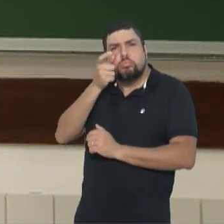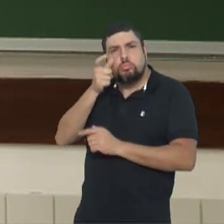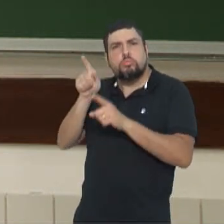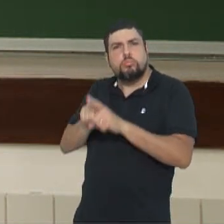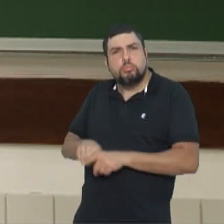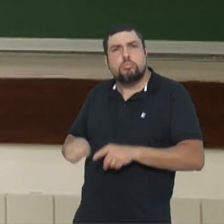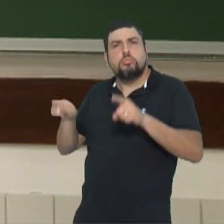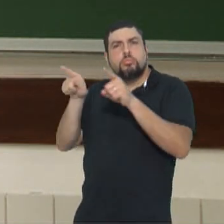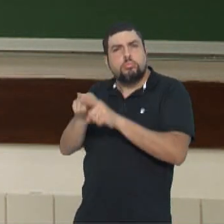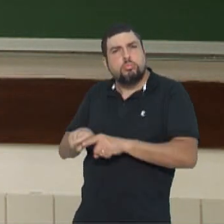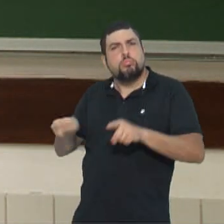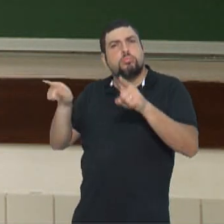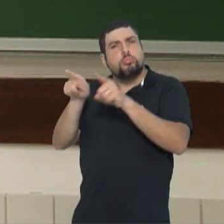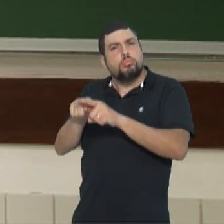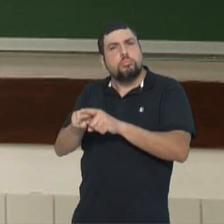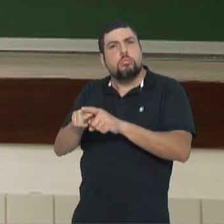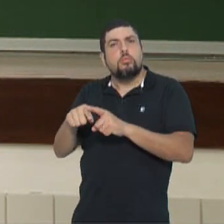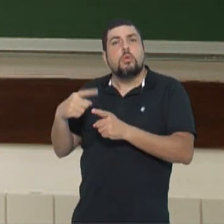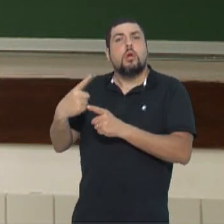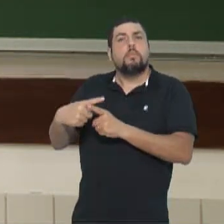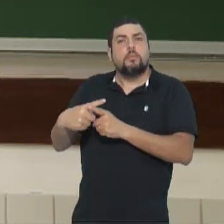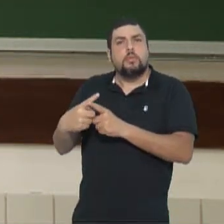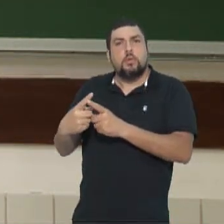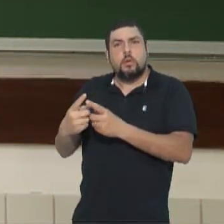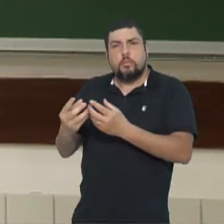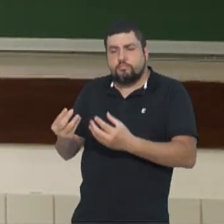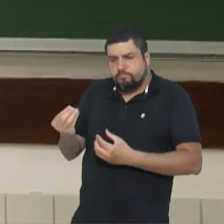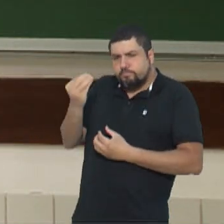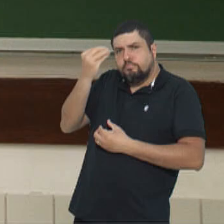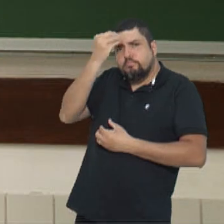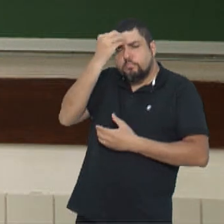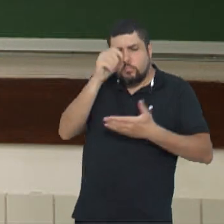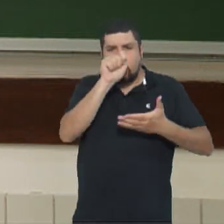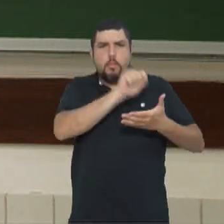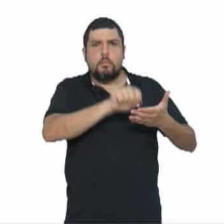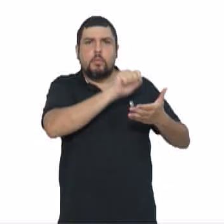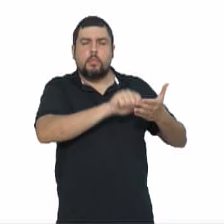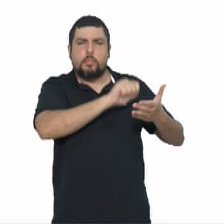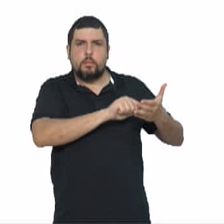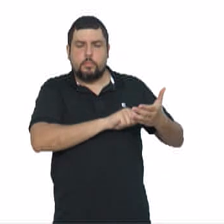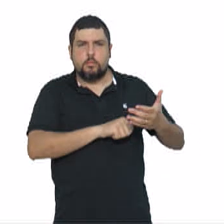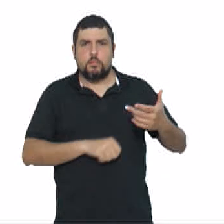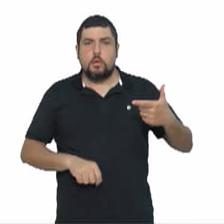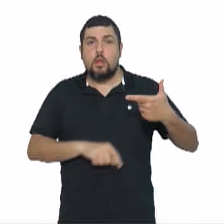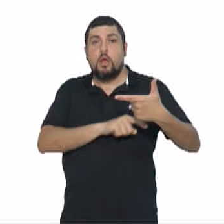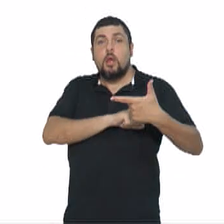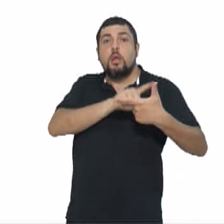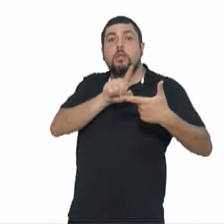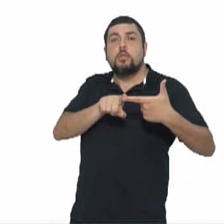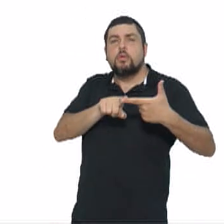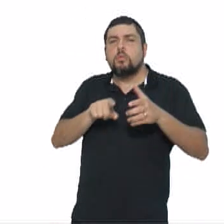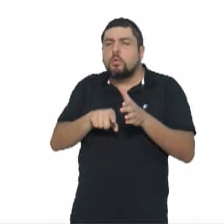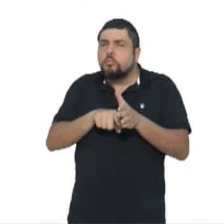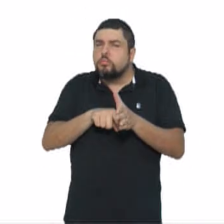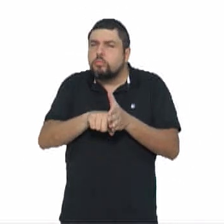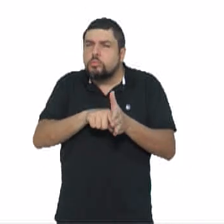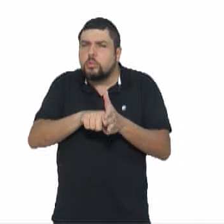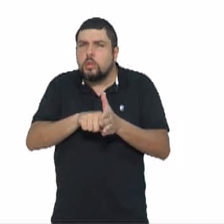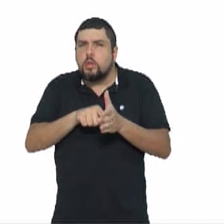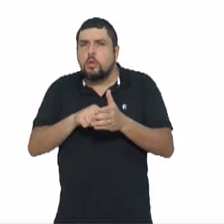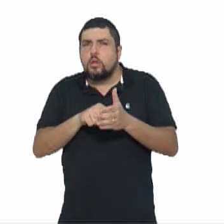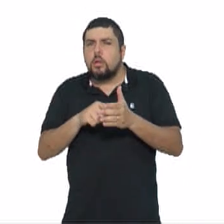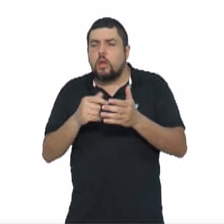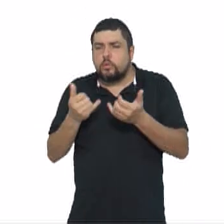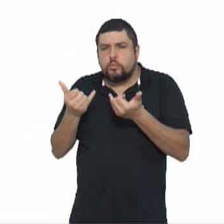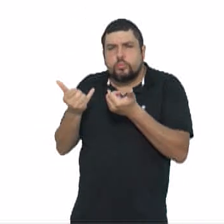ter qualidade aí de resenhista, alguém que conhece realmente a obra. Segundo, pesquisar os dados técnicos, né? Preciso conhecer